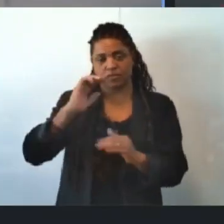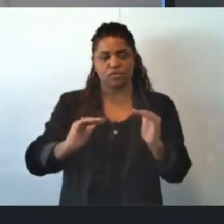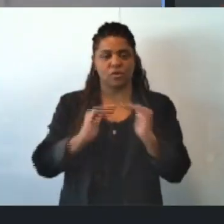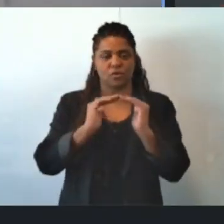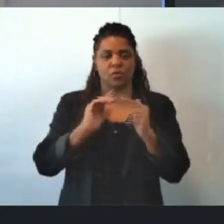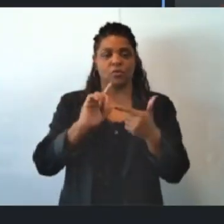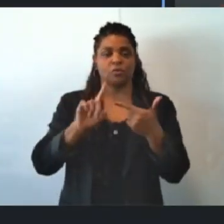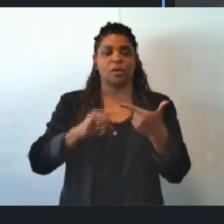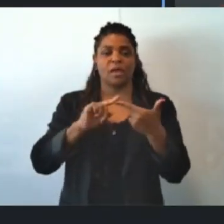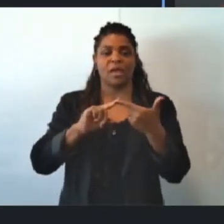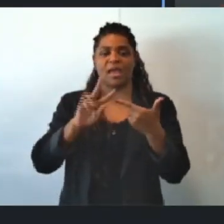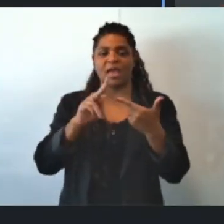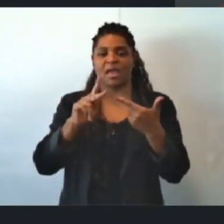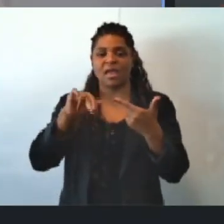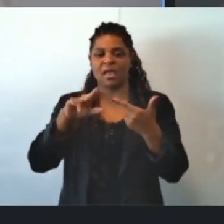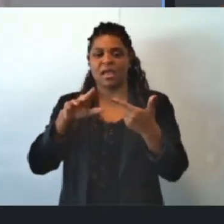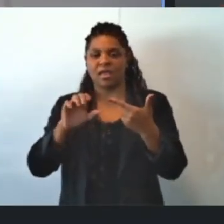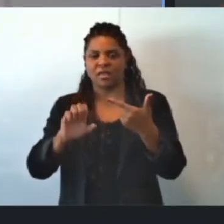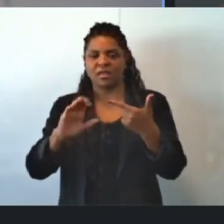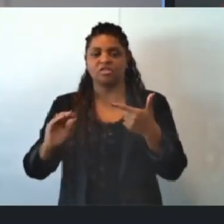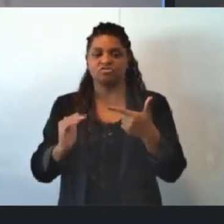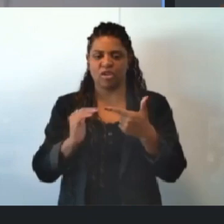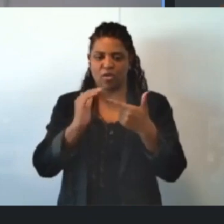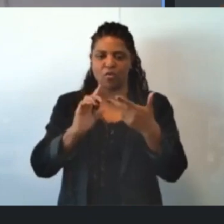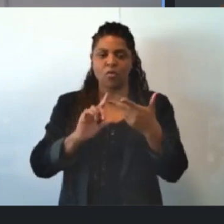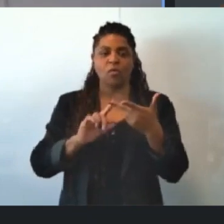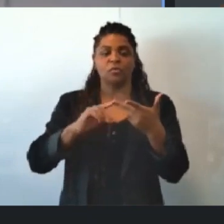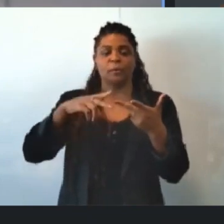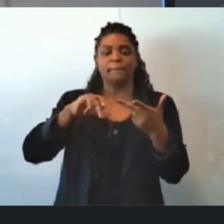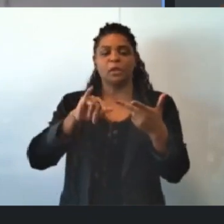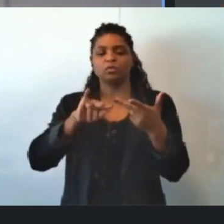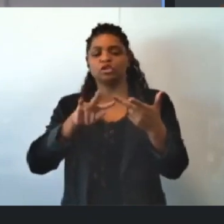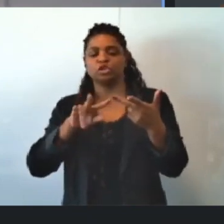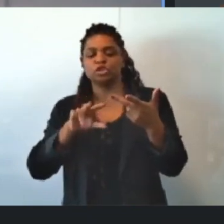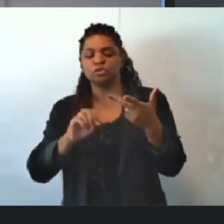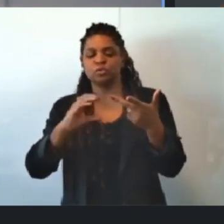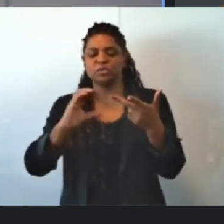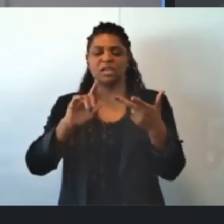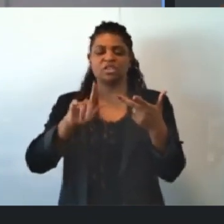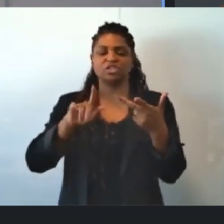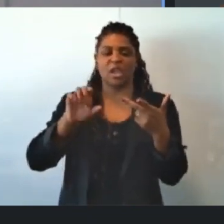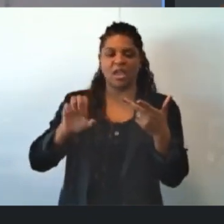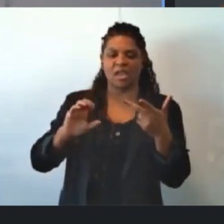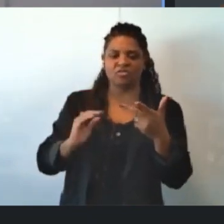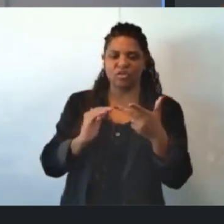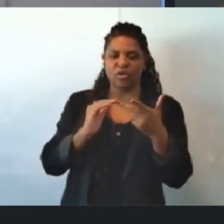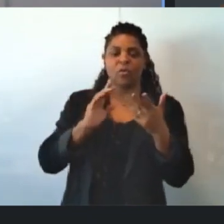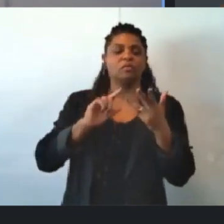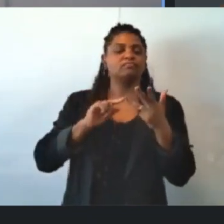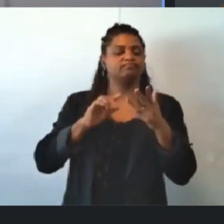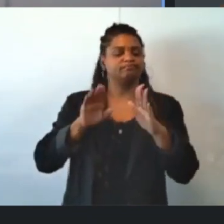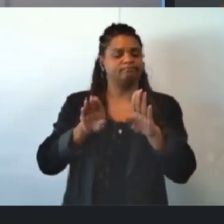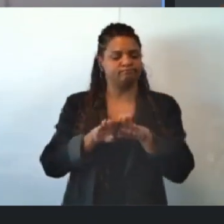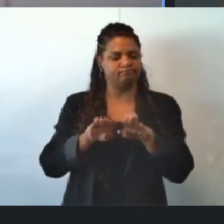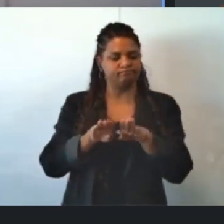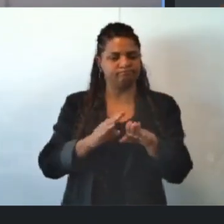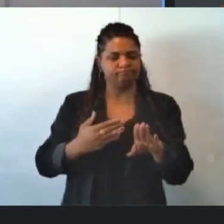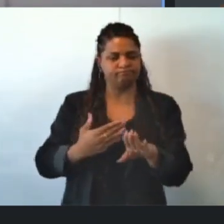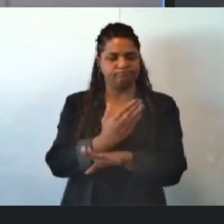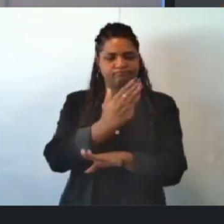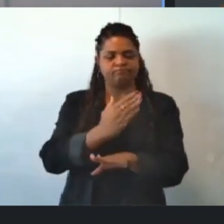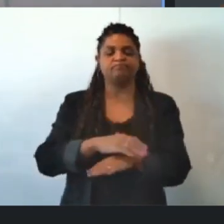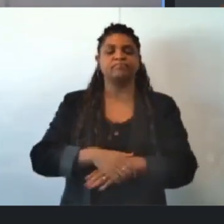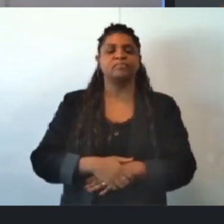CGE. De acordo. Eu também estou de acordo. Está aprovado o requerimento de comissão 1364. 14º, requerimento de